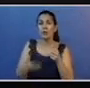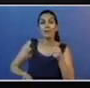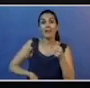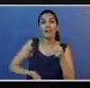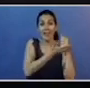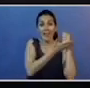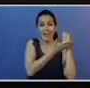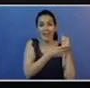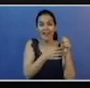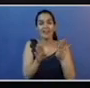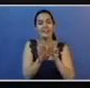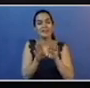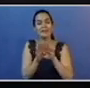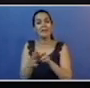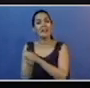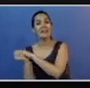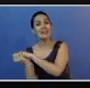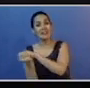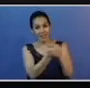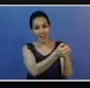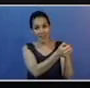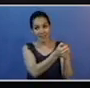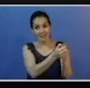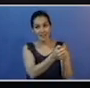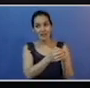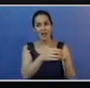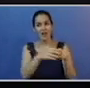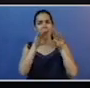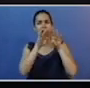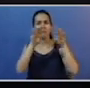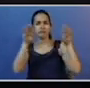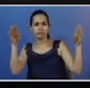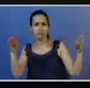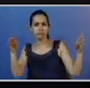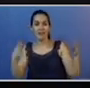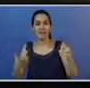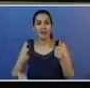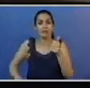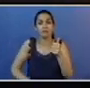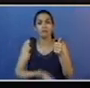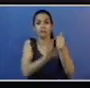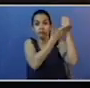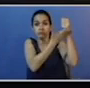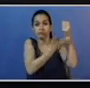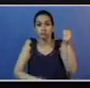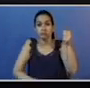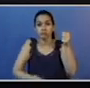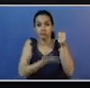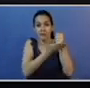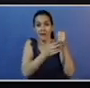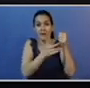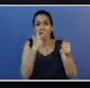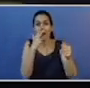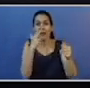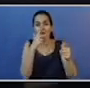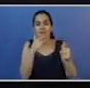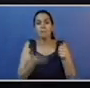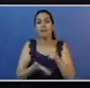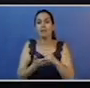e o tênis, né? A rede é um pouquinho mais elevada, um pouquinho mais alta, e eles utilizam uma raquete para rebater uma bolinha que parece uma